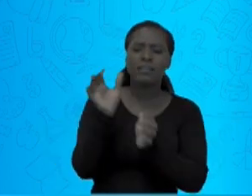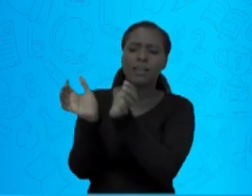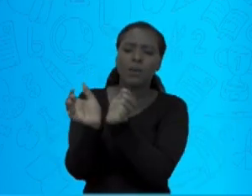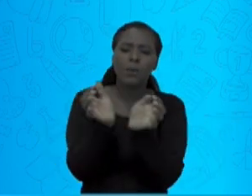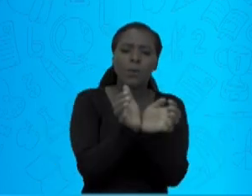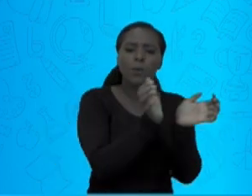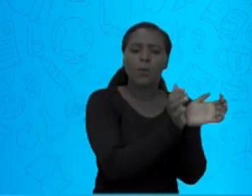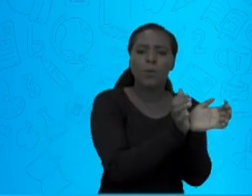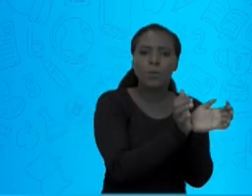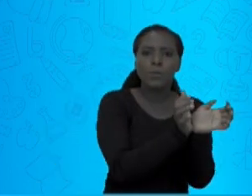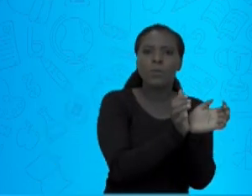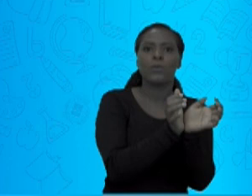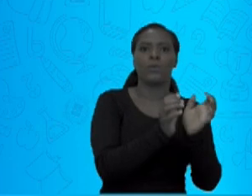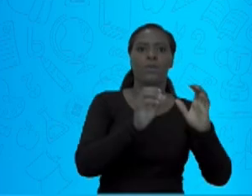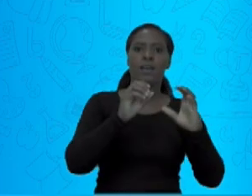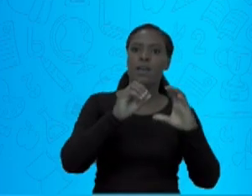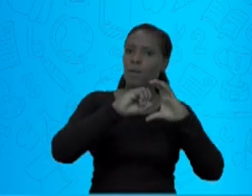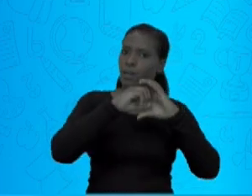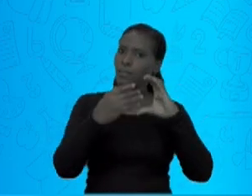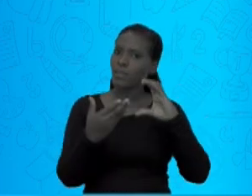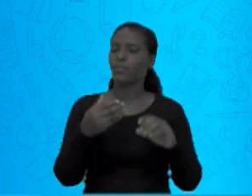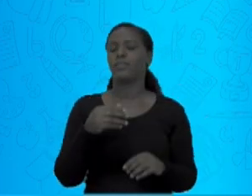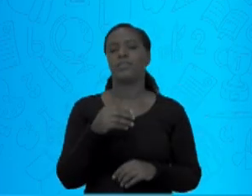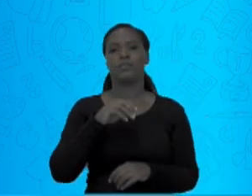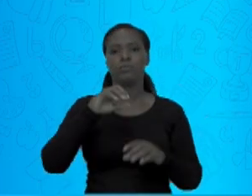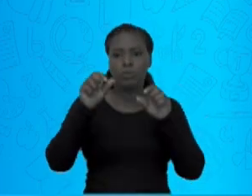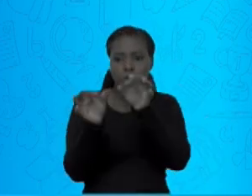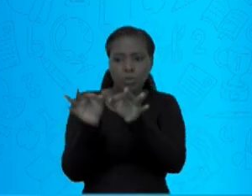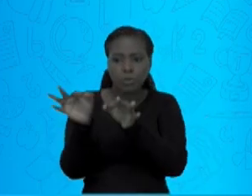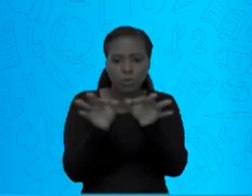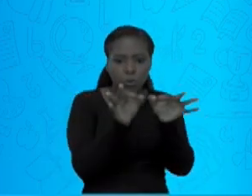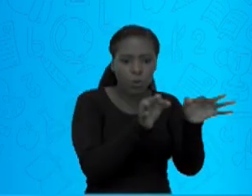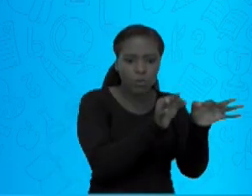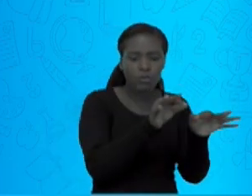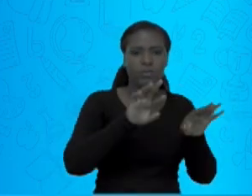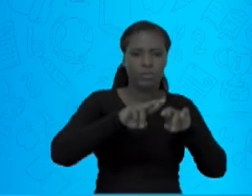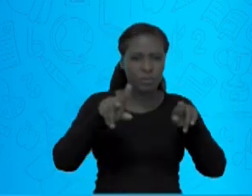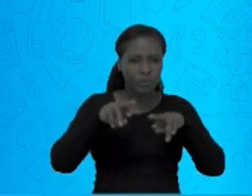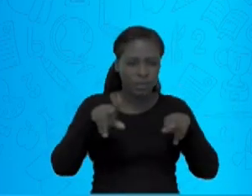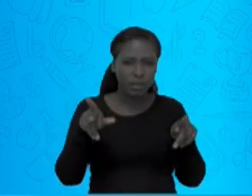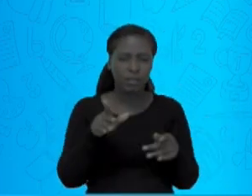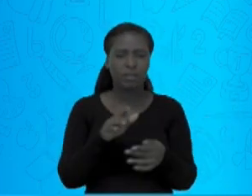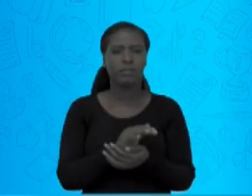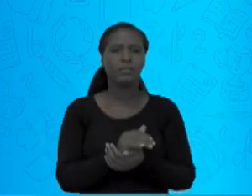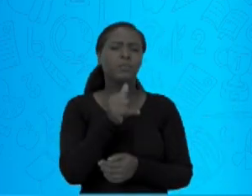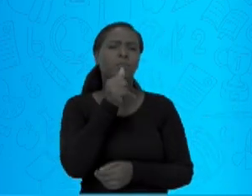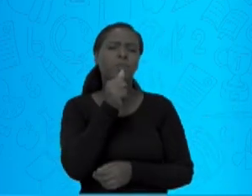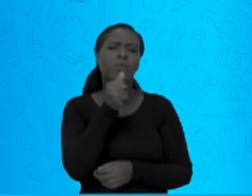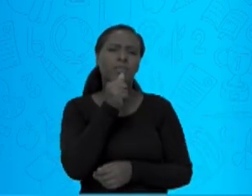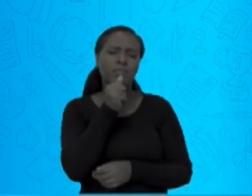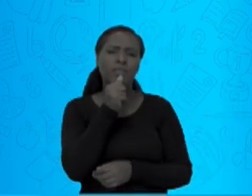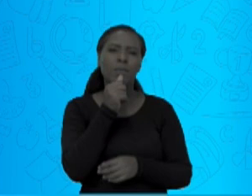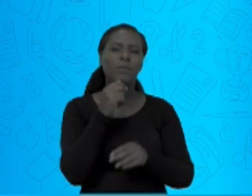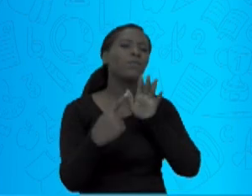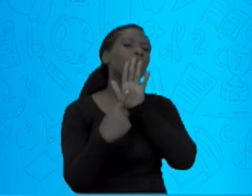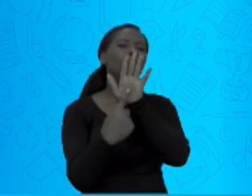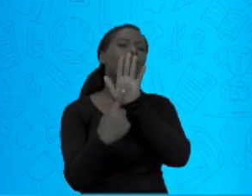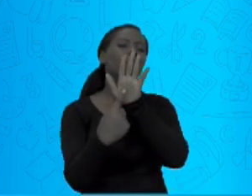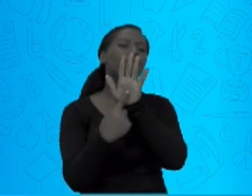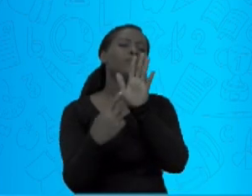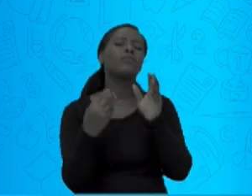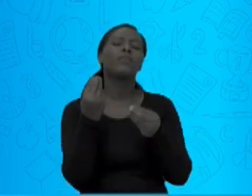algarismos recebe o nome de ordem. Vamos ver aqui um exemplo para eu mostrar para vocês como